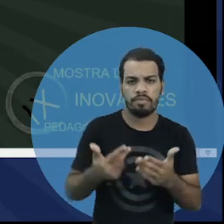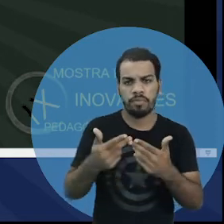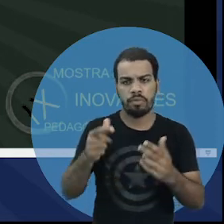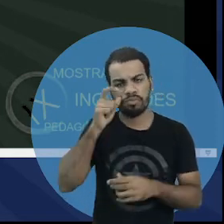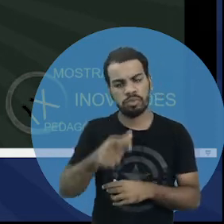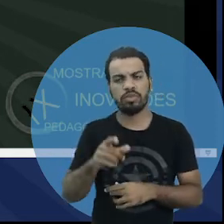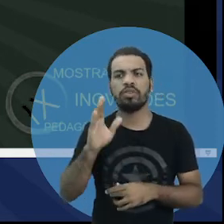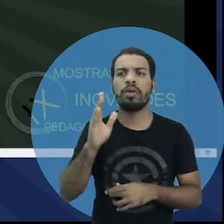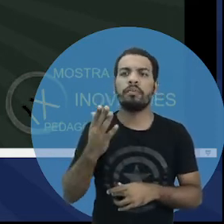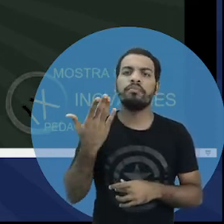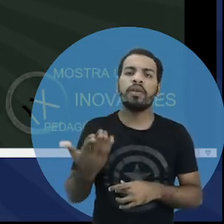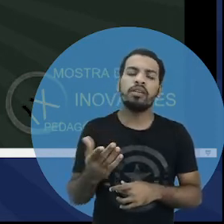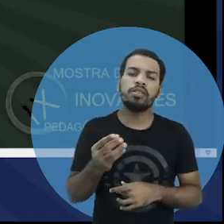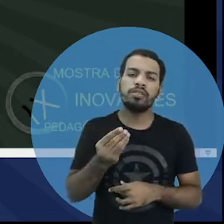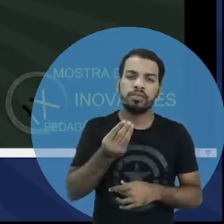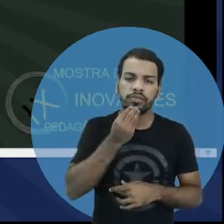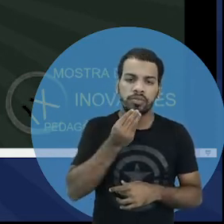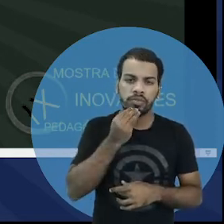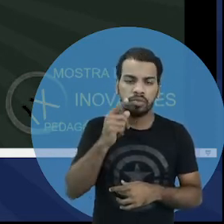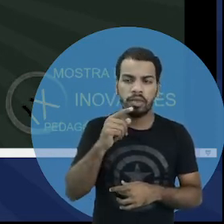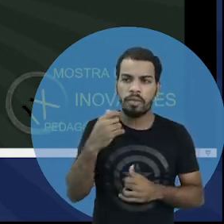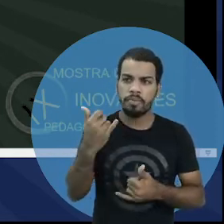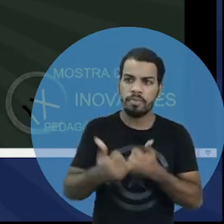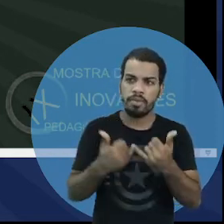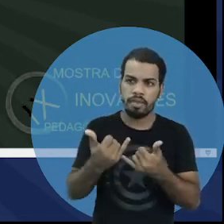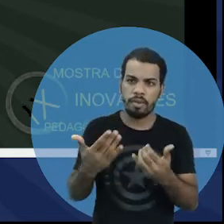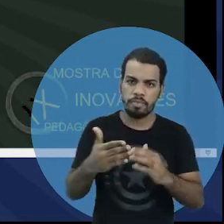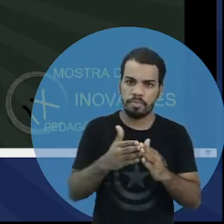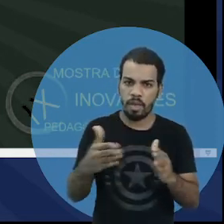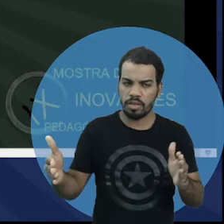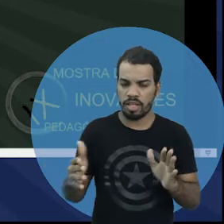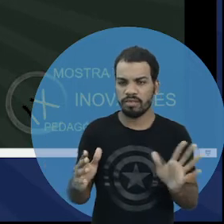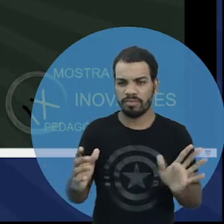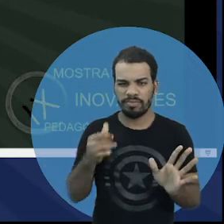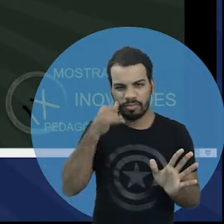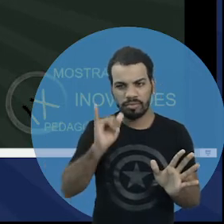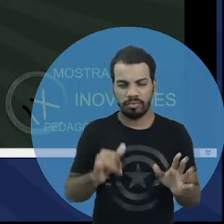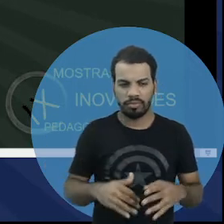para que se torne meio que uma grande brincadeira nesse processo.